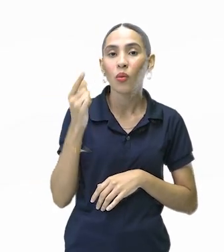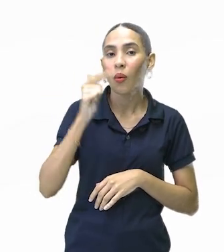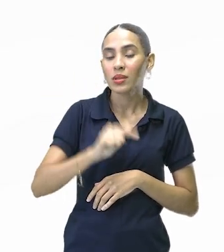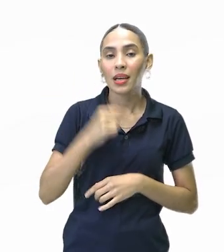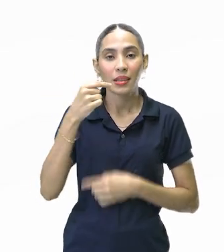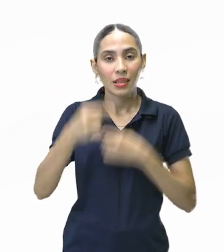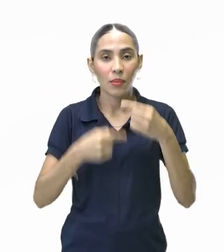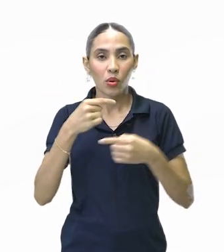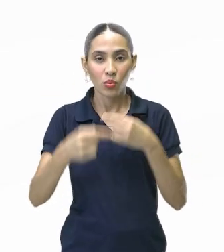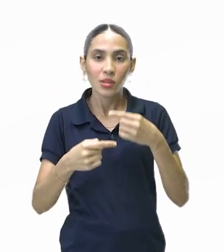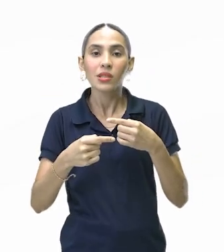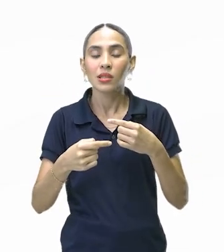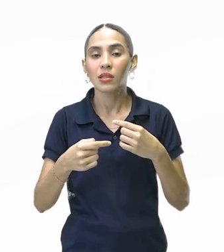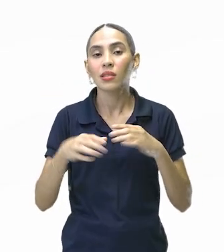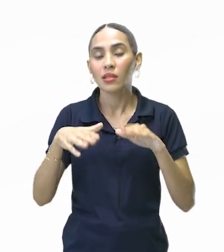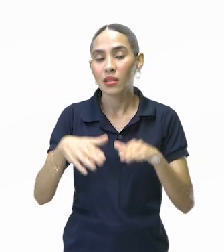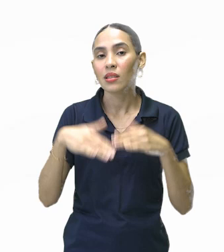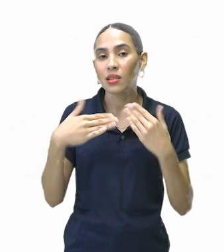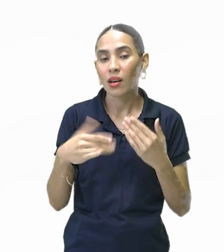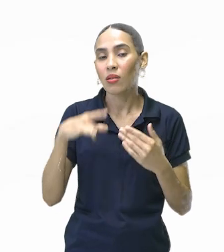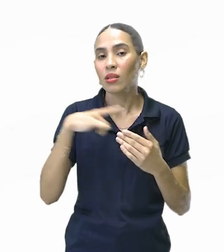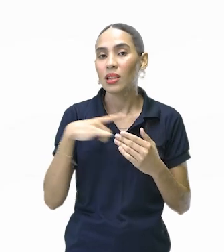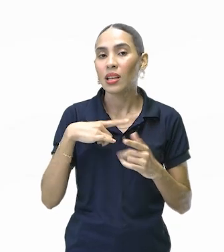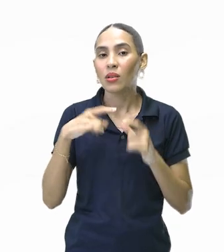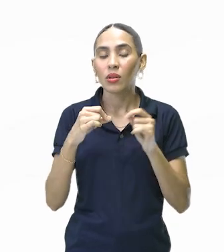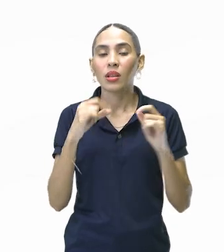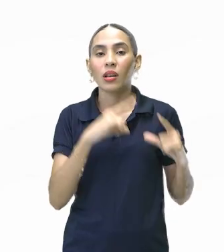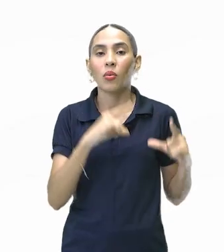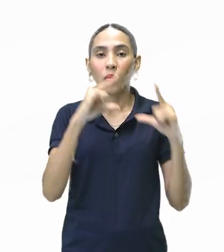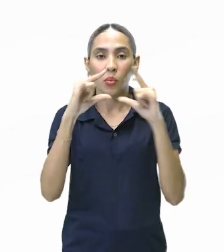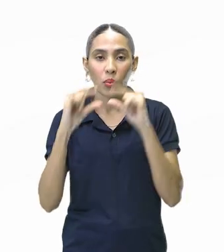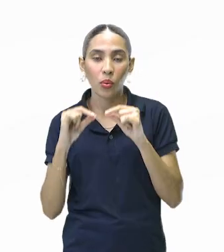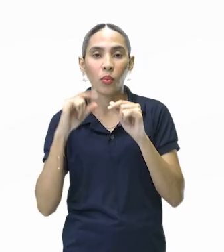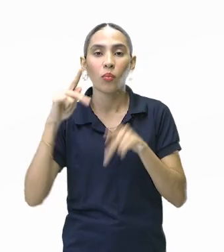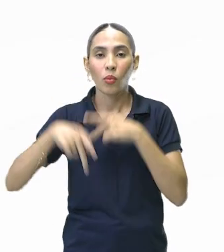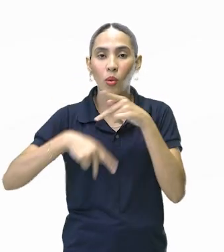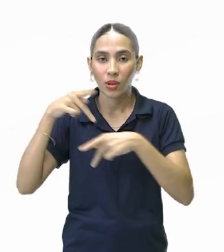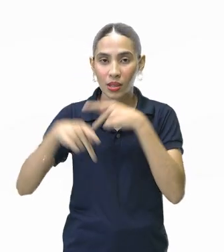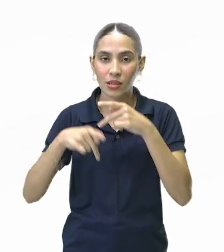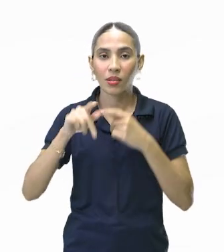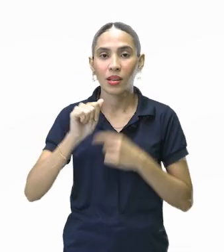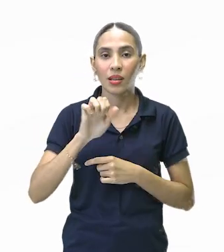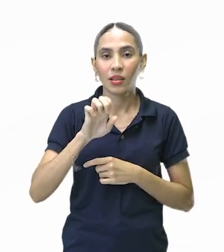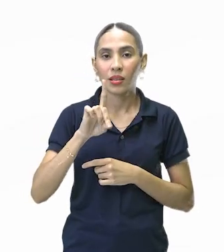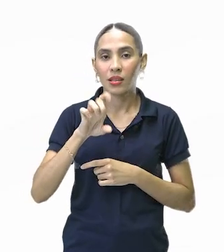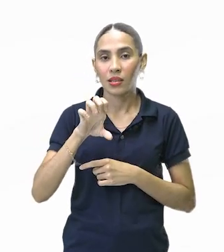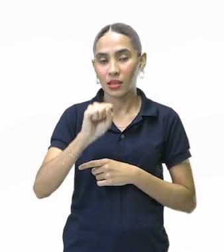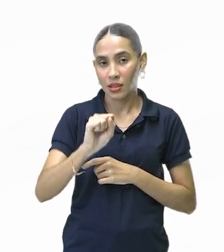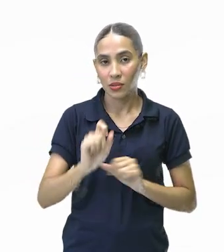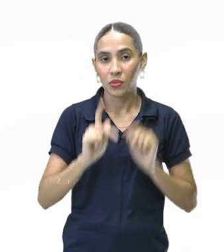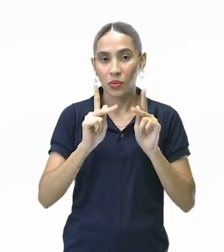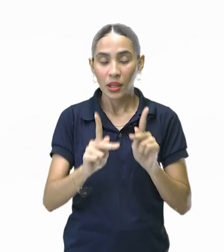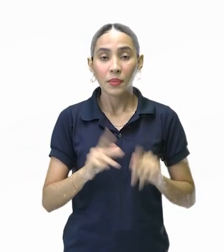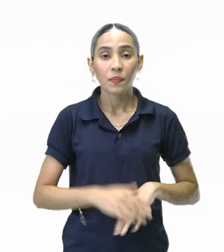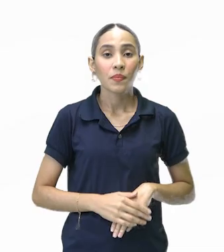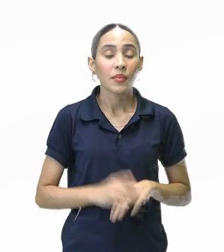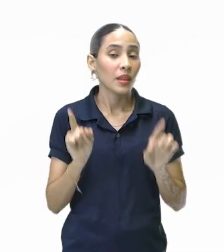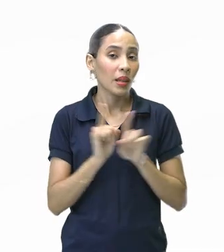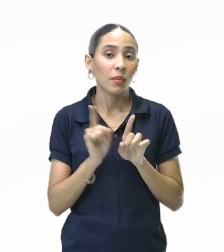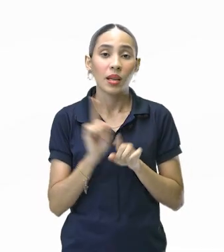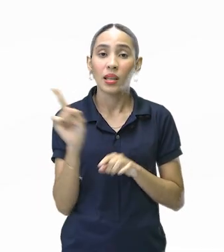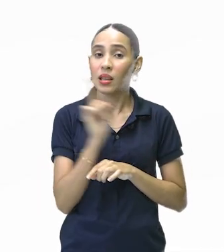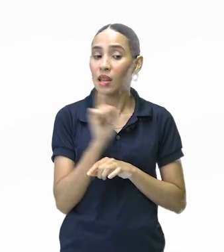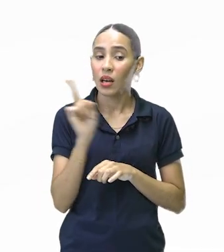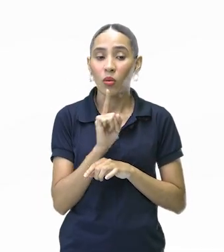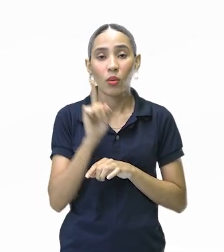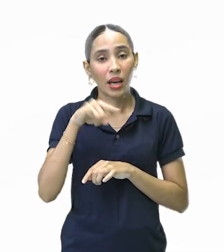até a fase adulta. E com isso a gente tem uma redução na população desses animais, tá? Bom, eles não trazem